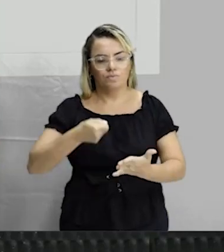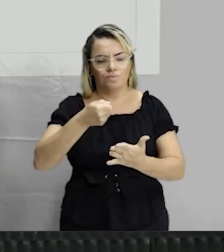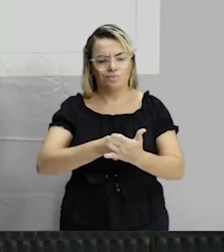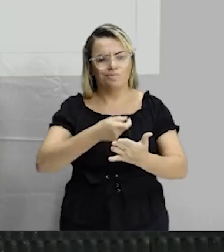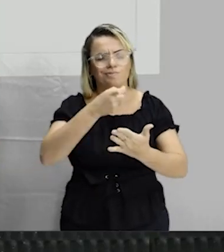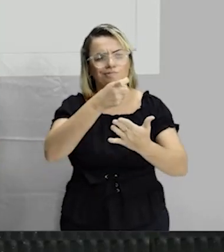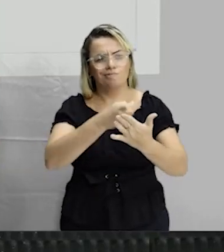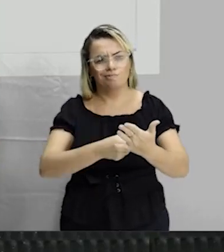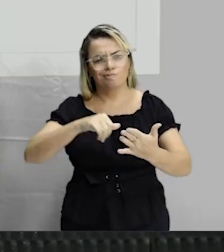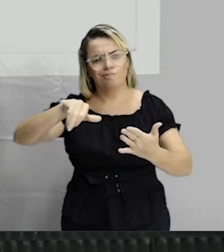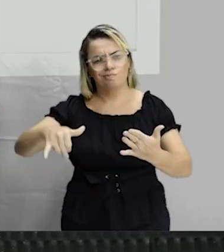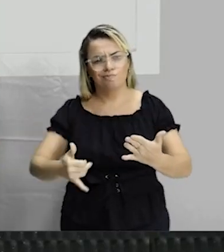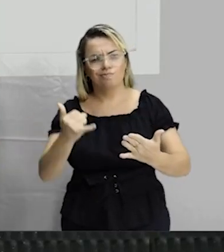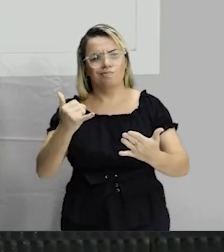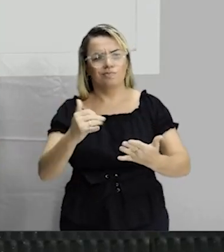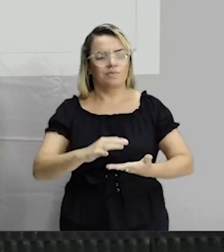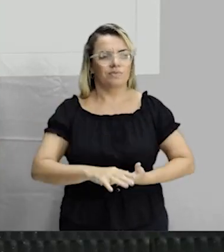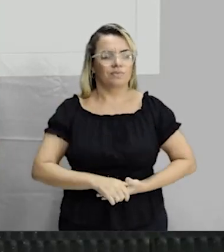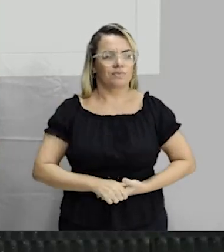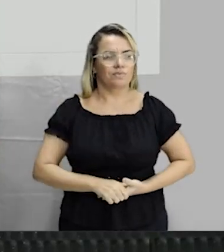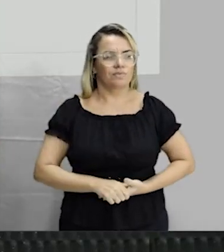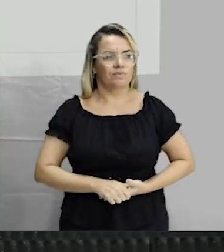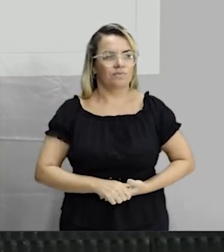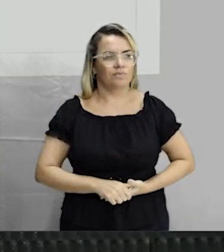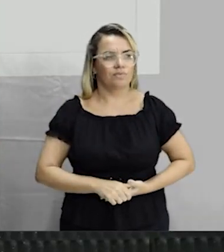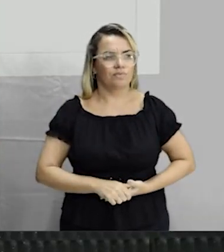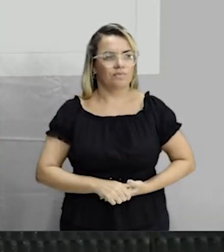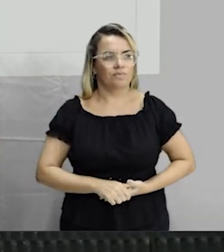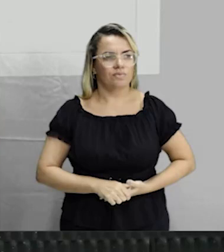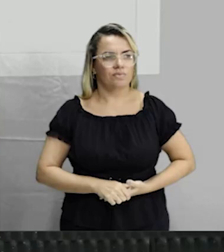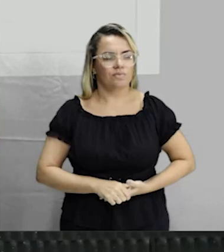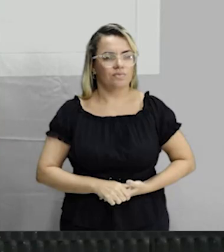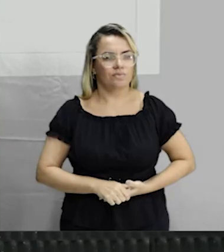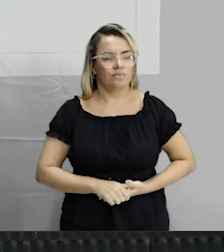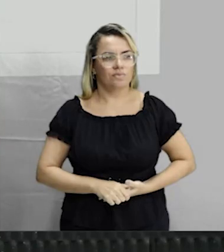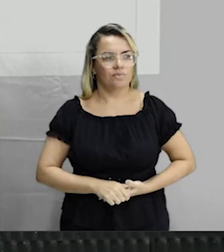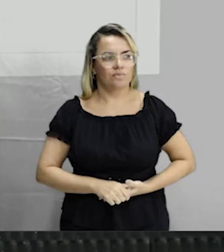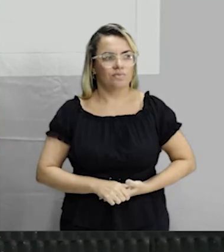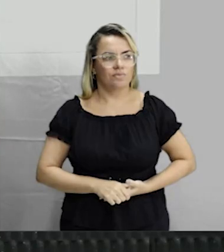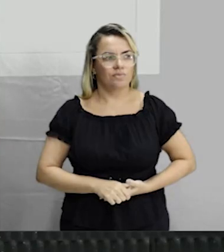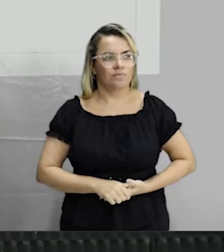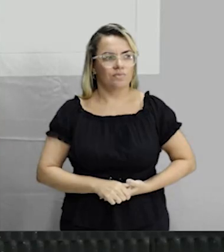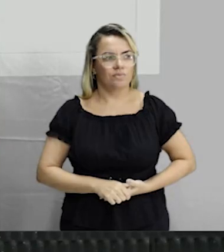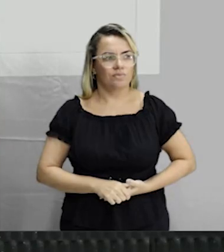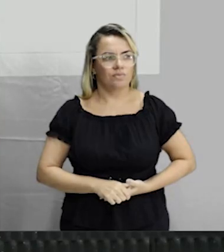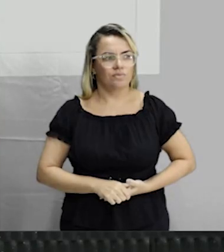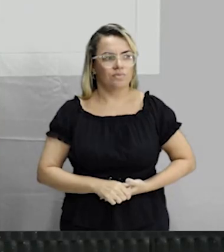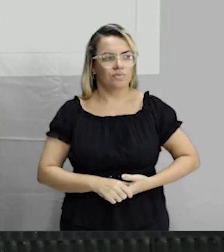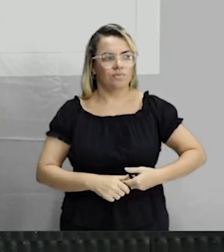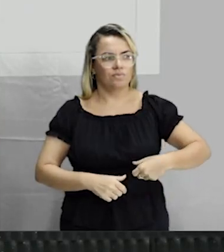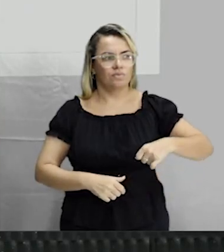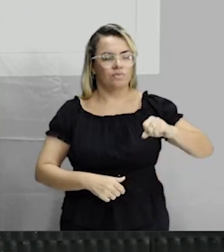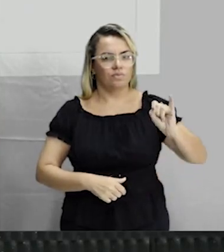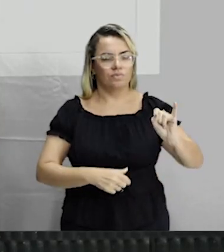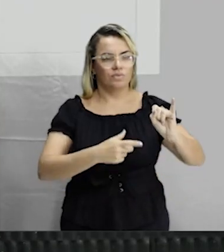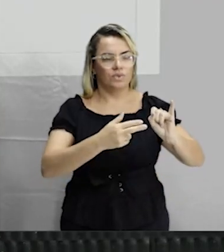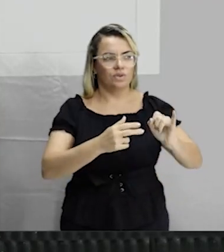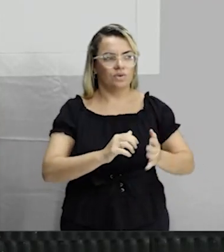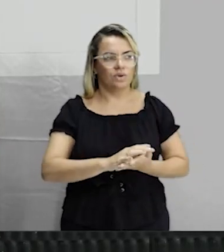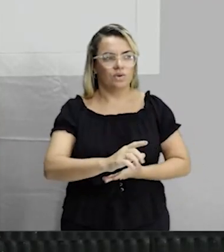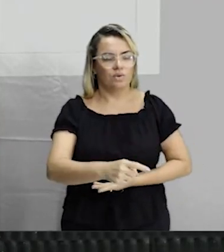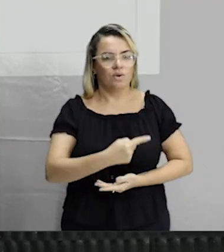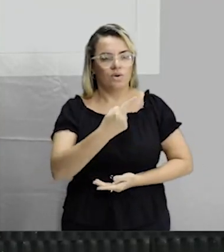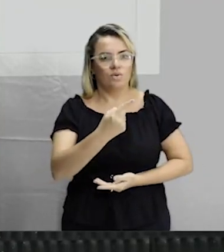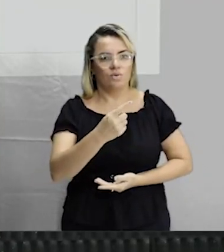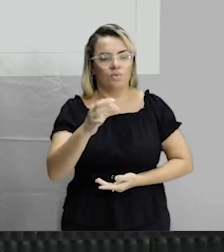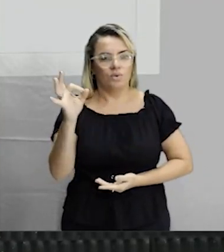juros. 1% ao mês, a M. E o tempo de aplicação